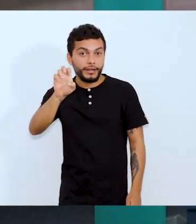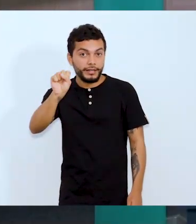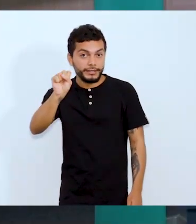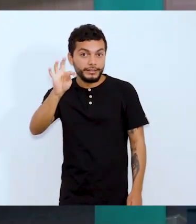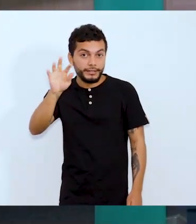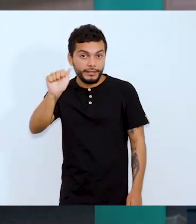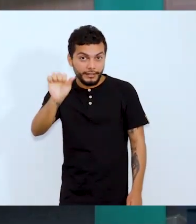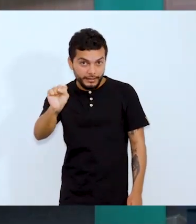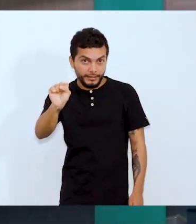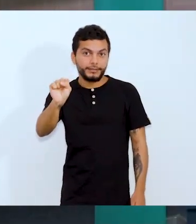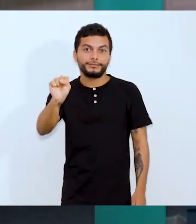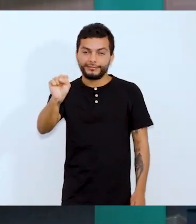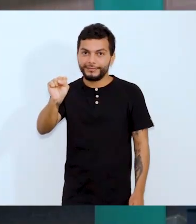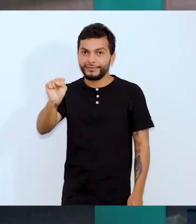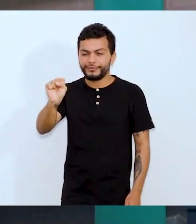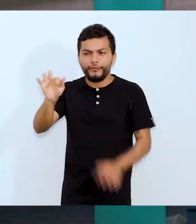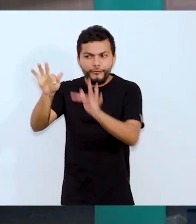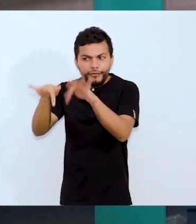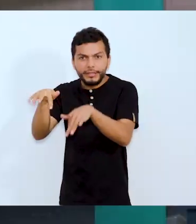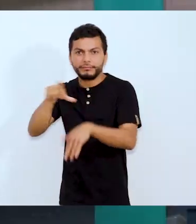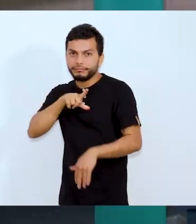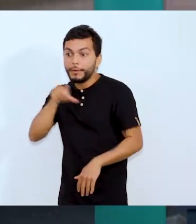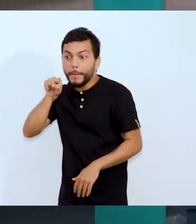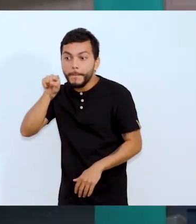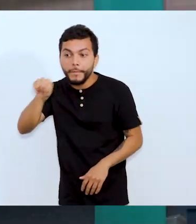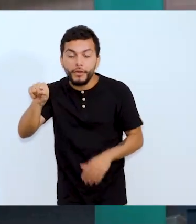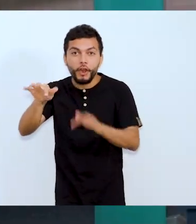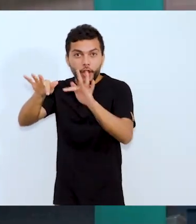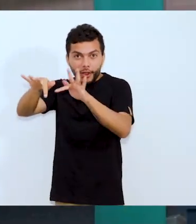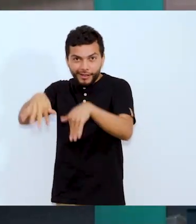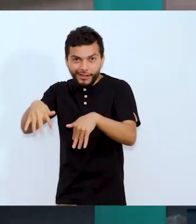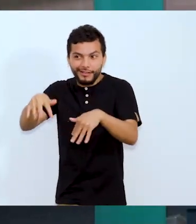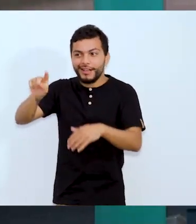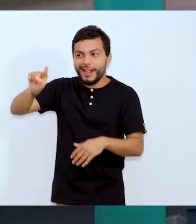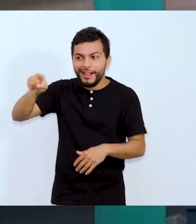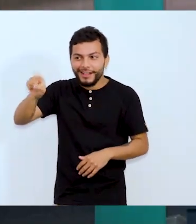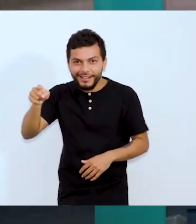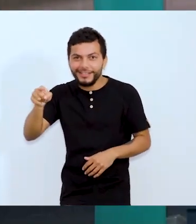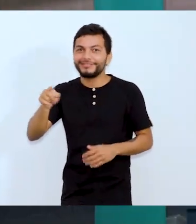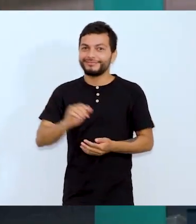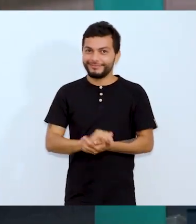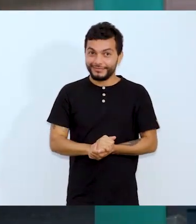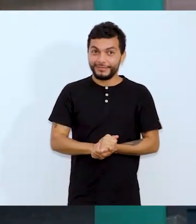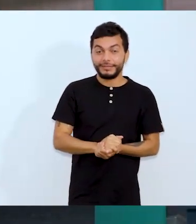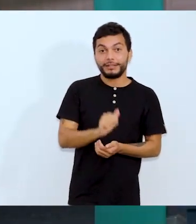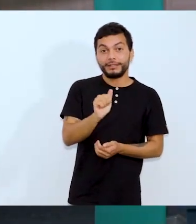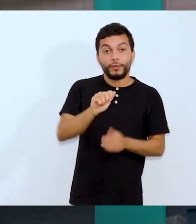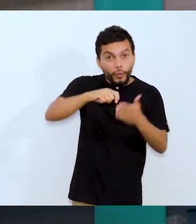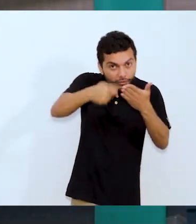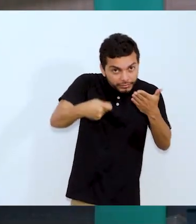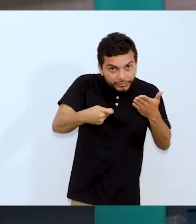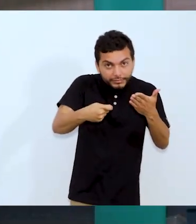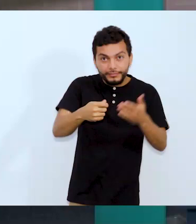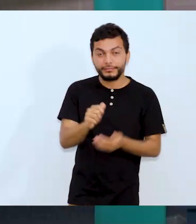florestas. Ao término, nós temos o ponto final e fecha aspas. Autor,